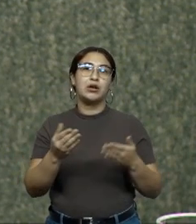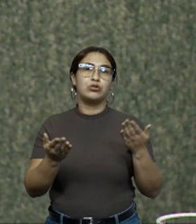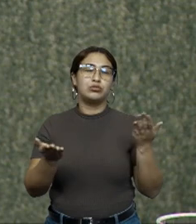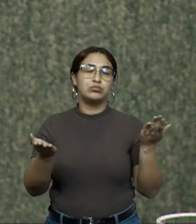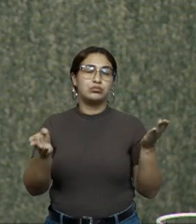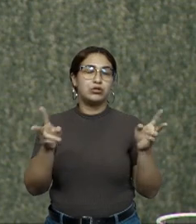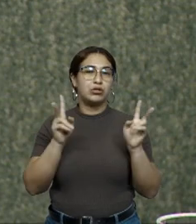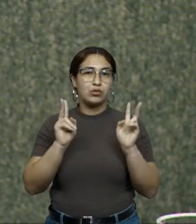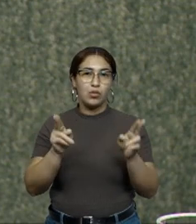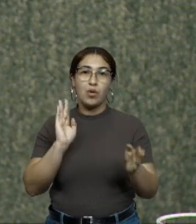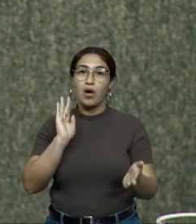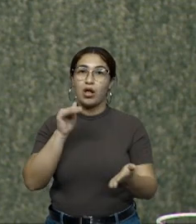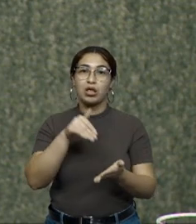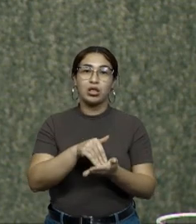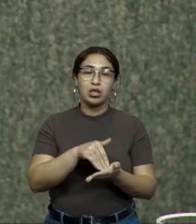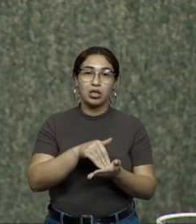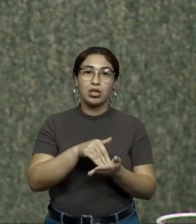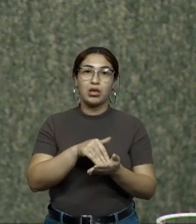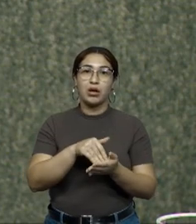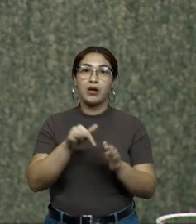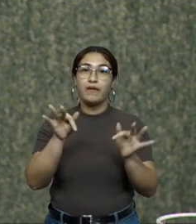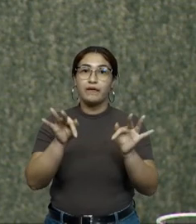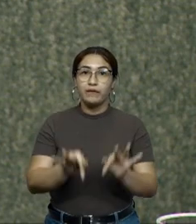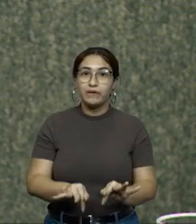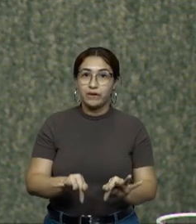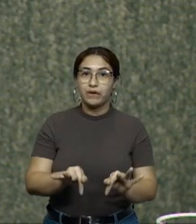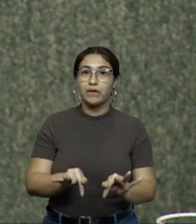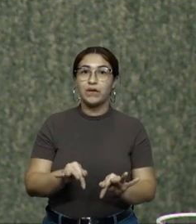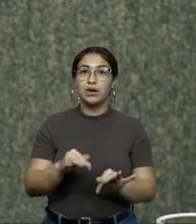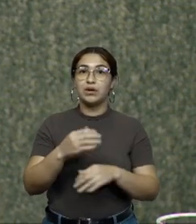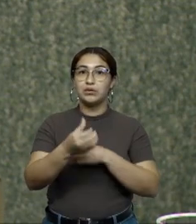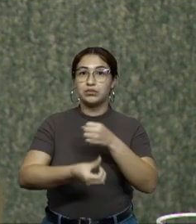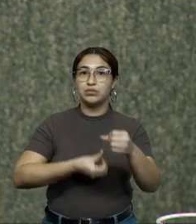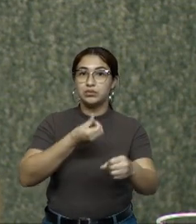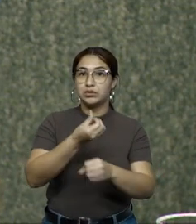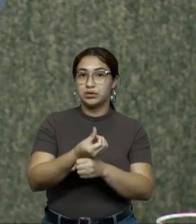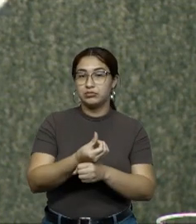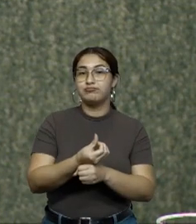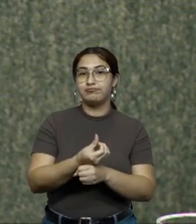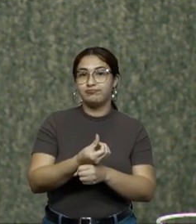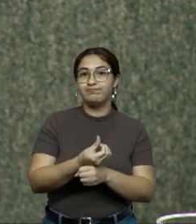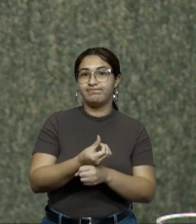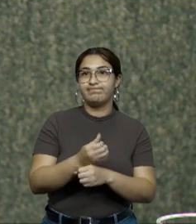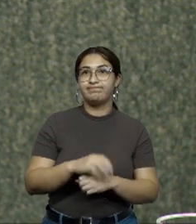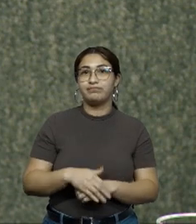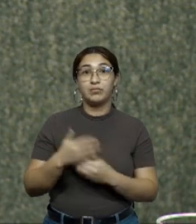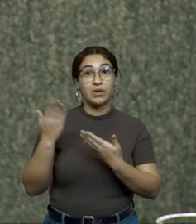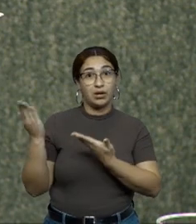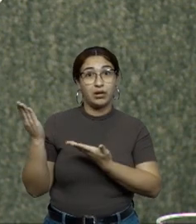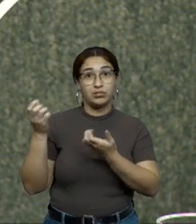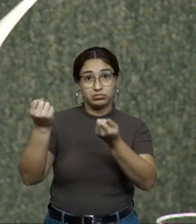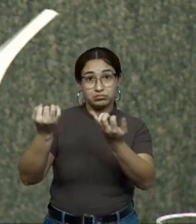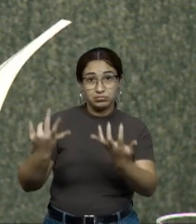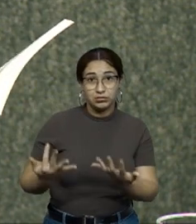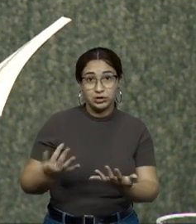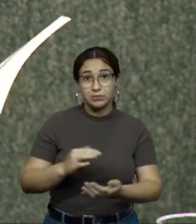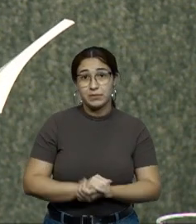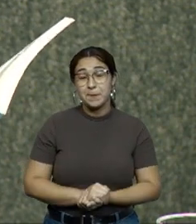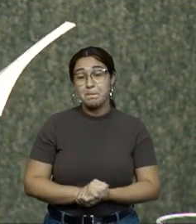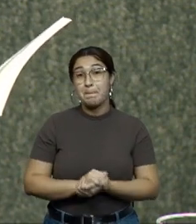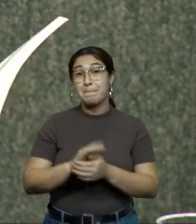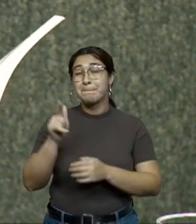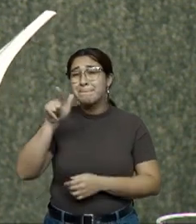até o final do 6º ano da vigência deste plano aqui tá a legislação que nos orienta mas